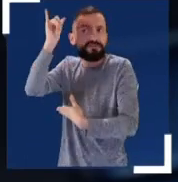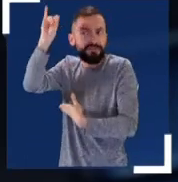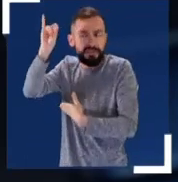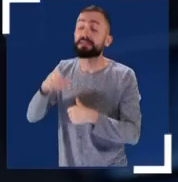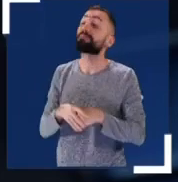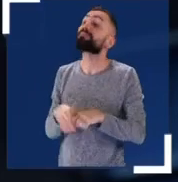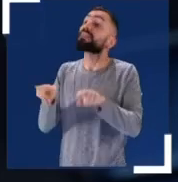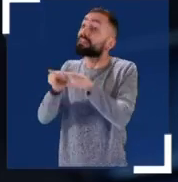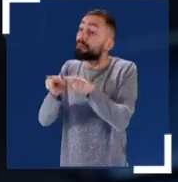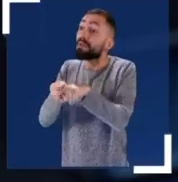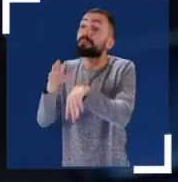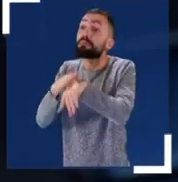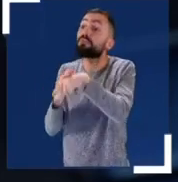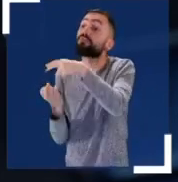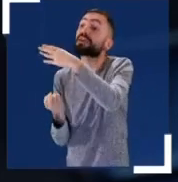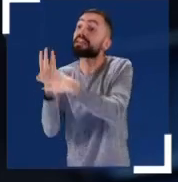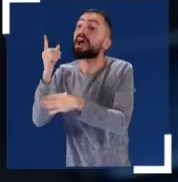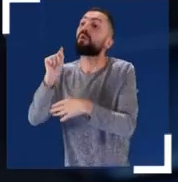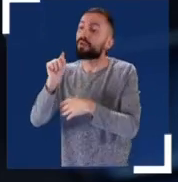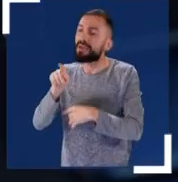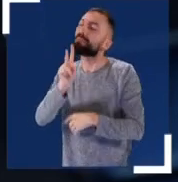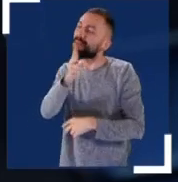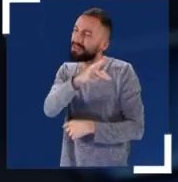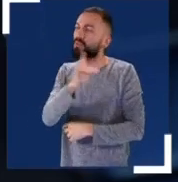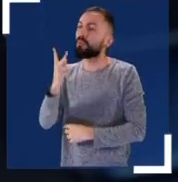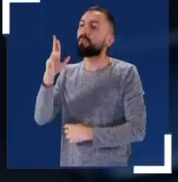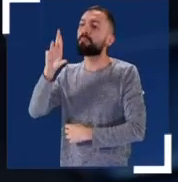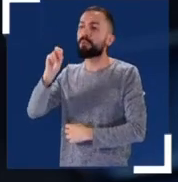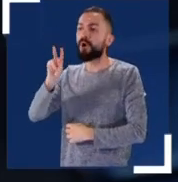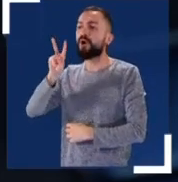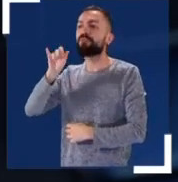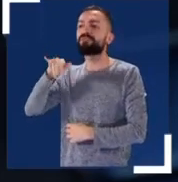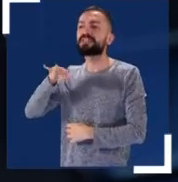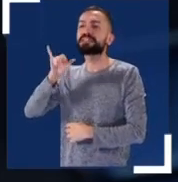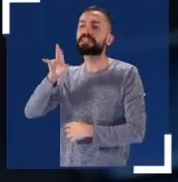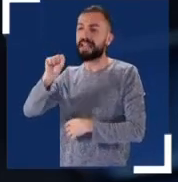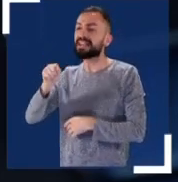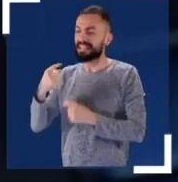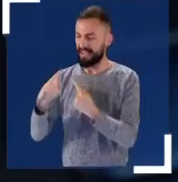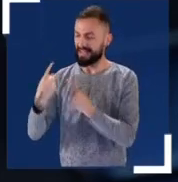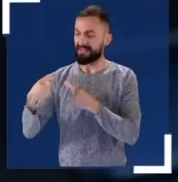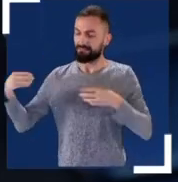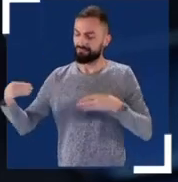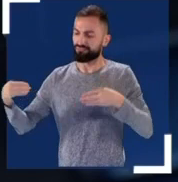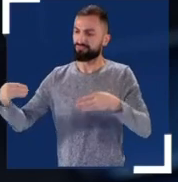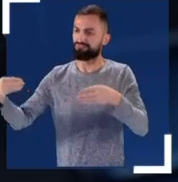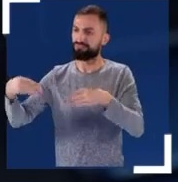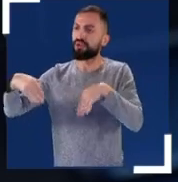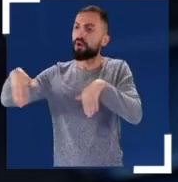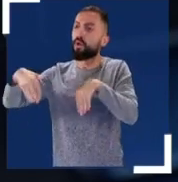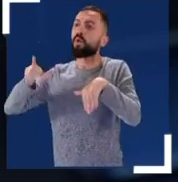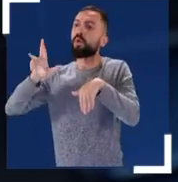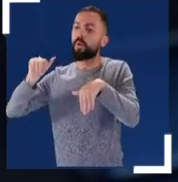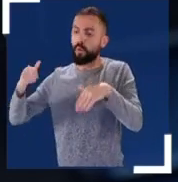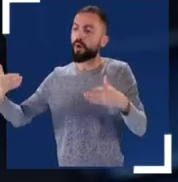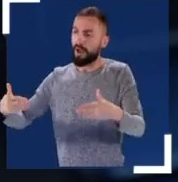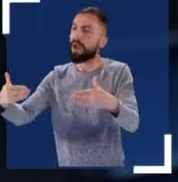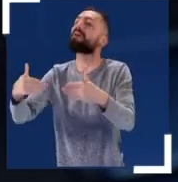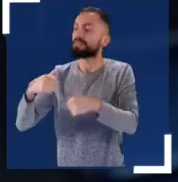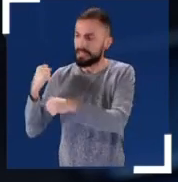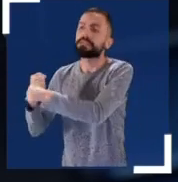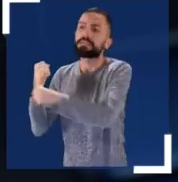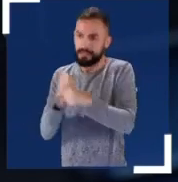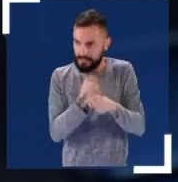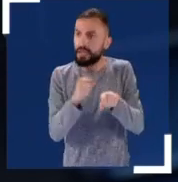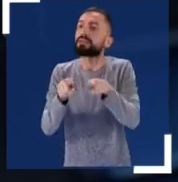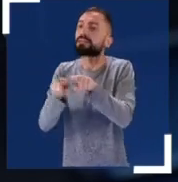muito o programa Pró-Vicinais. Eu concordo com você, as estradas vicinais em São Paulo precisam ser recuperadas. E vamos colocar também monitoramento